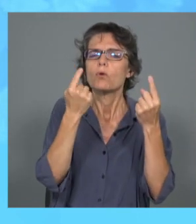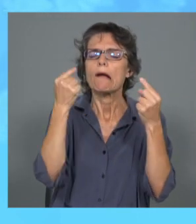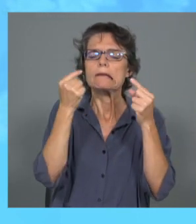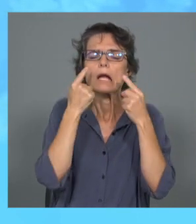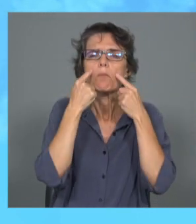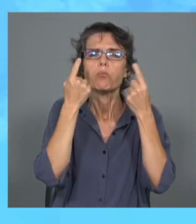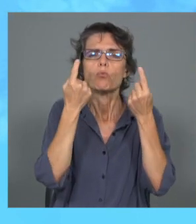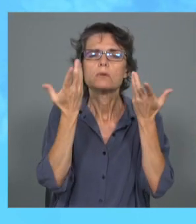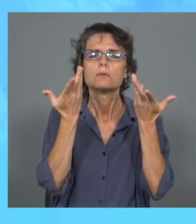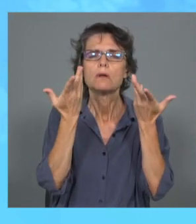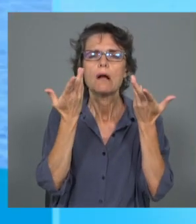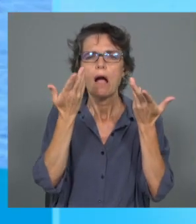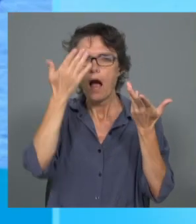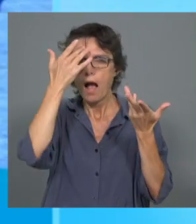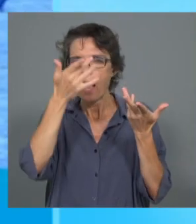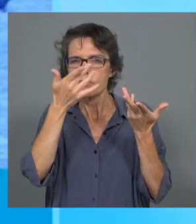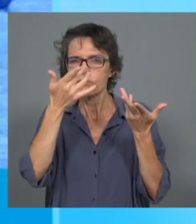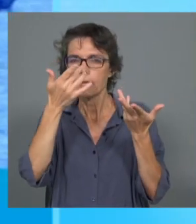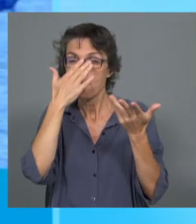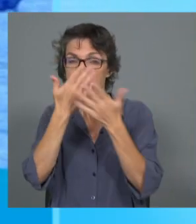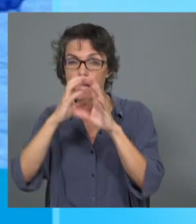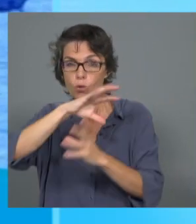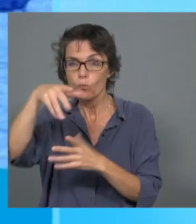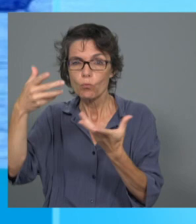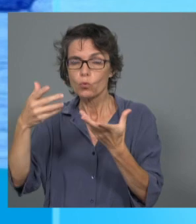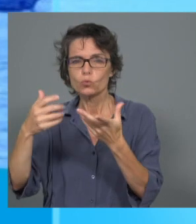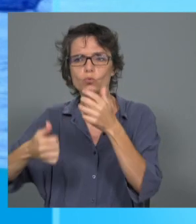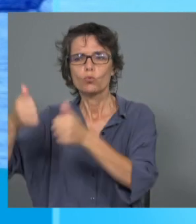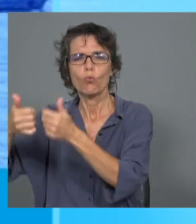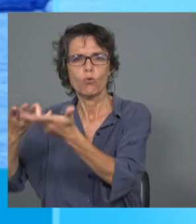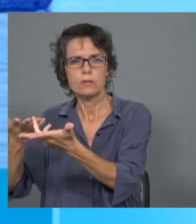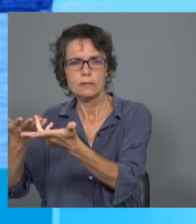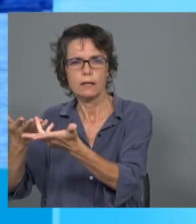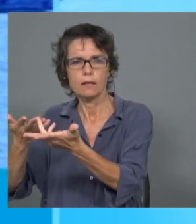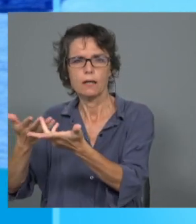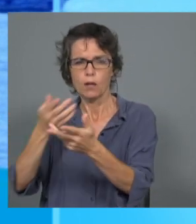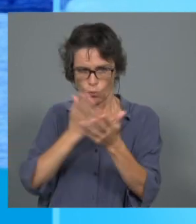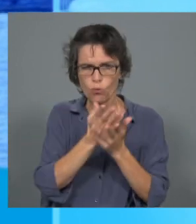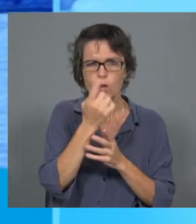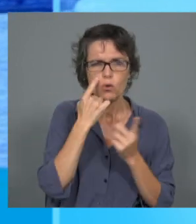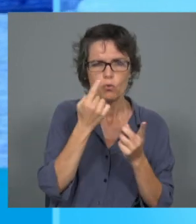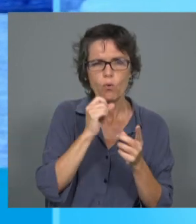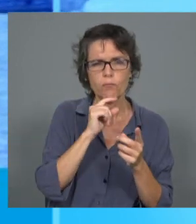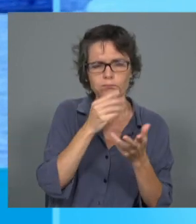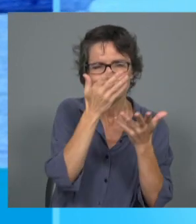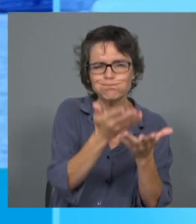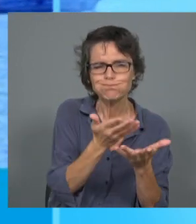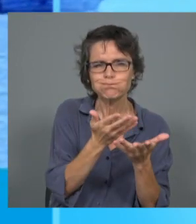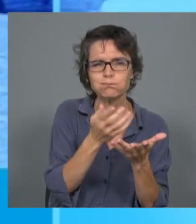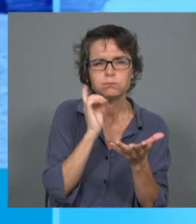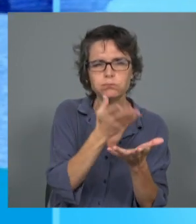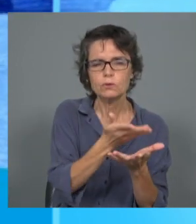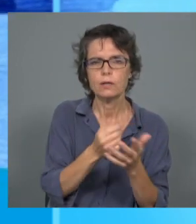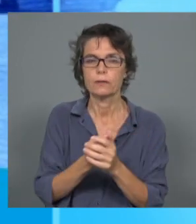hoje em dia? Pois, para mim, serviço público é o que os outros não querem fazer, não é? E, portanto, isto é um serviço